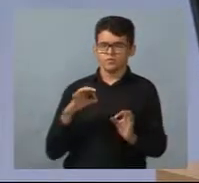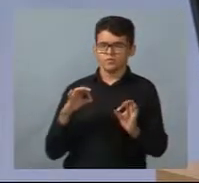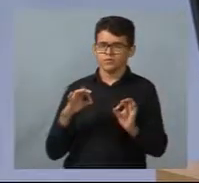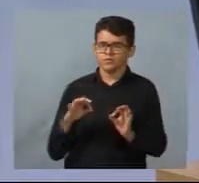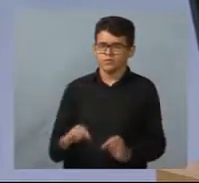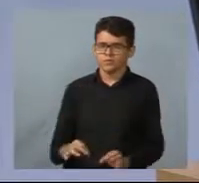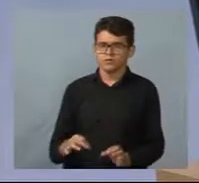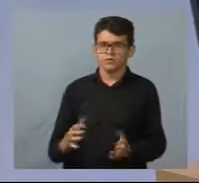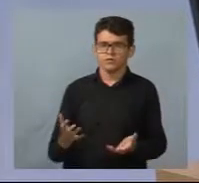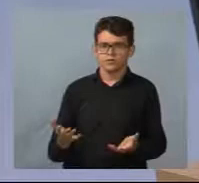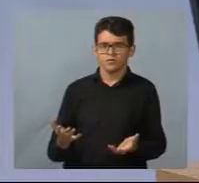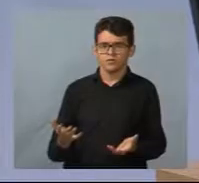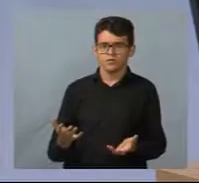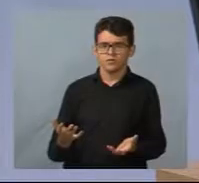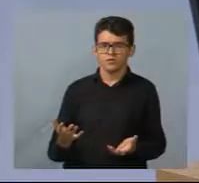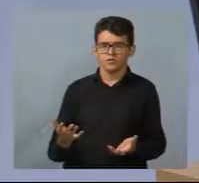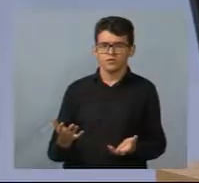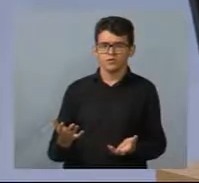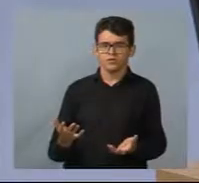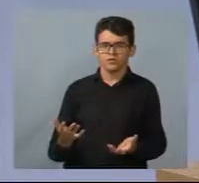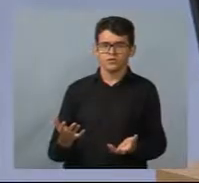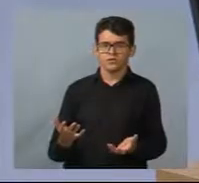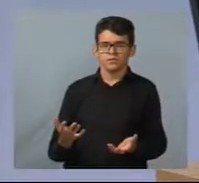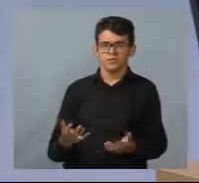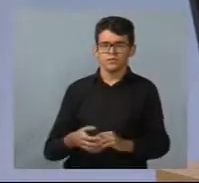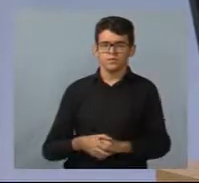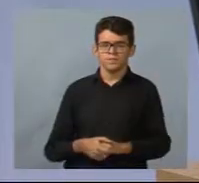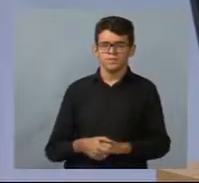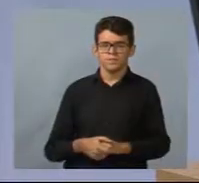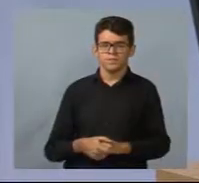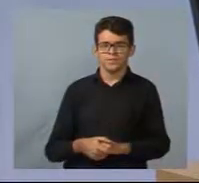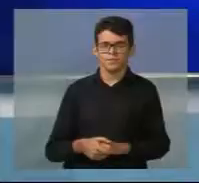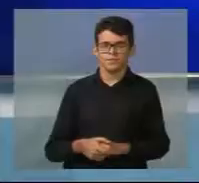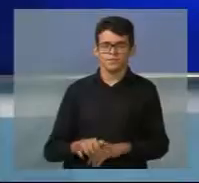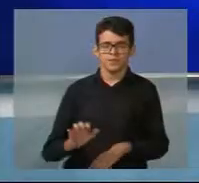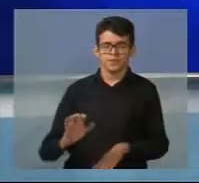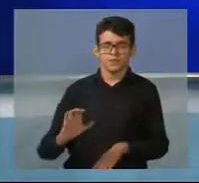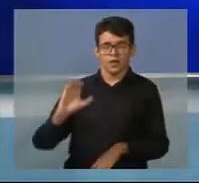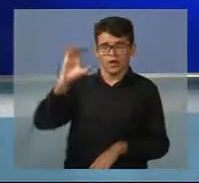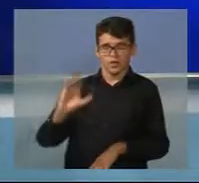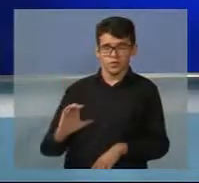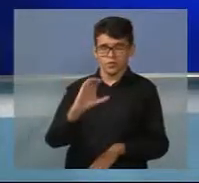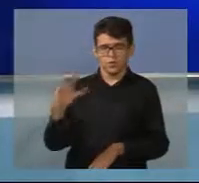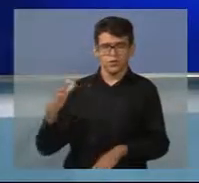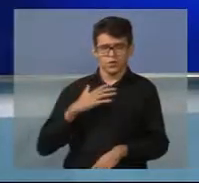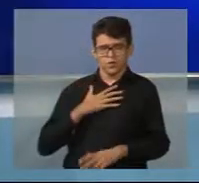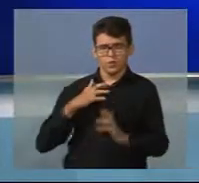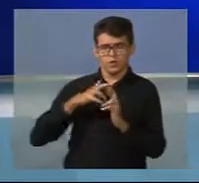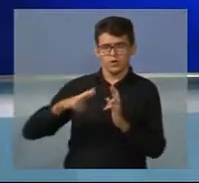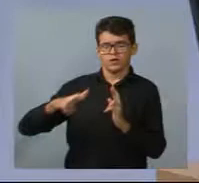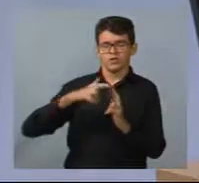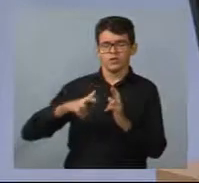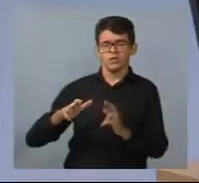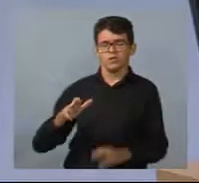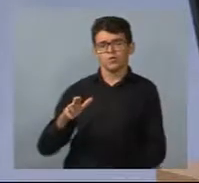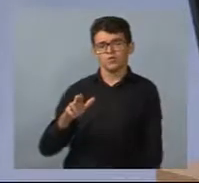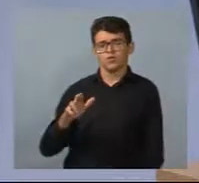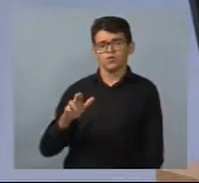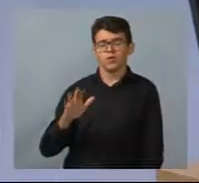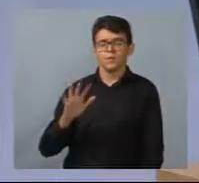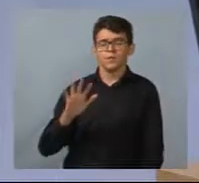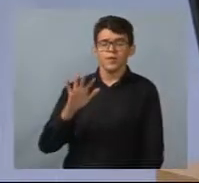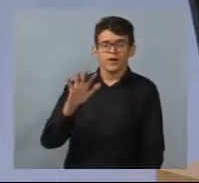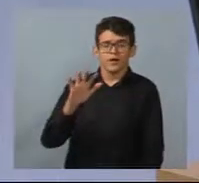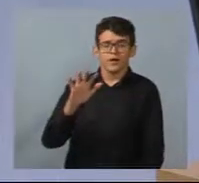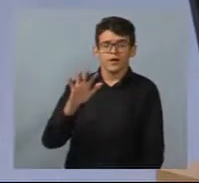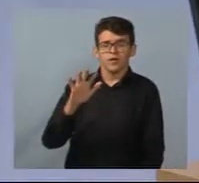é bom por isso, porque tem os praticantes e os não praticantes. É mais democrático do que outras religiões. Mas eu acho que há um esquema,